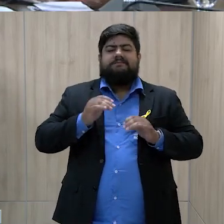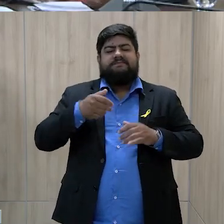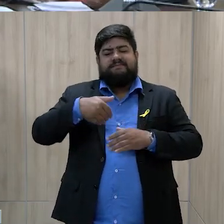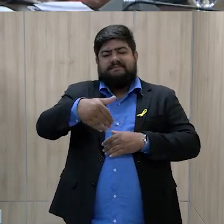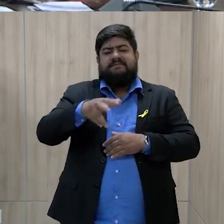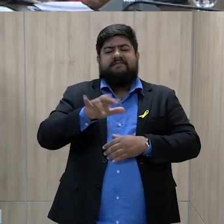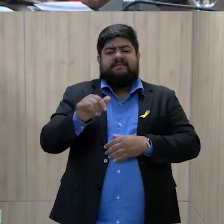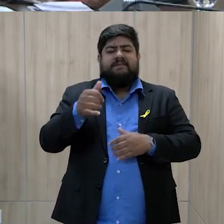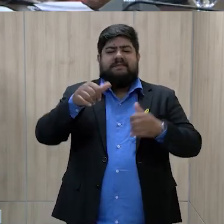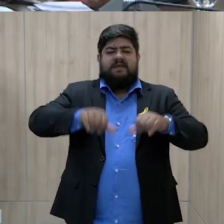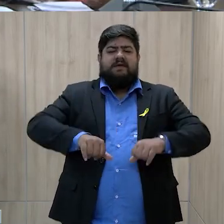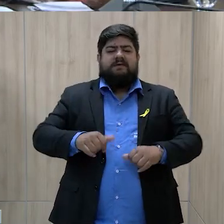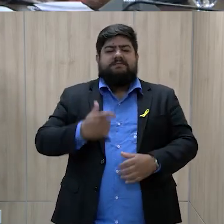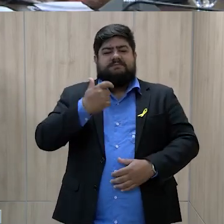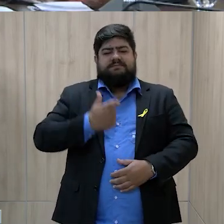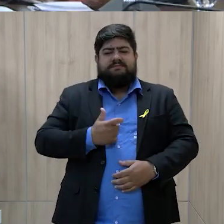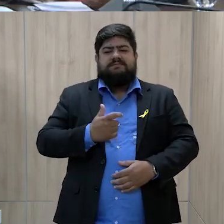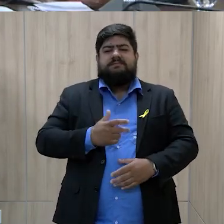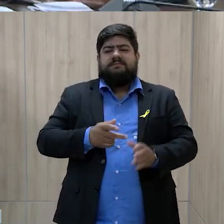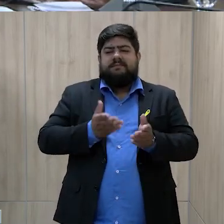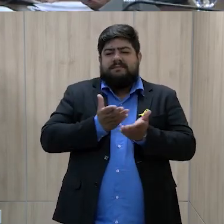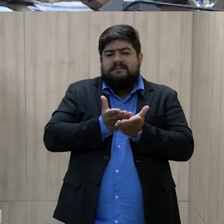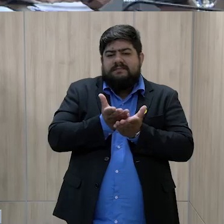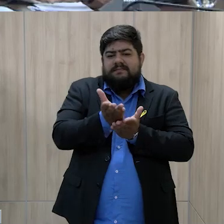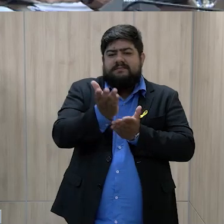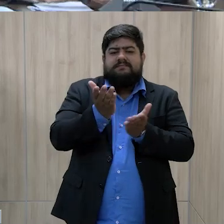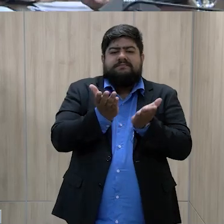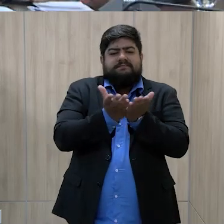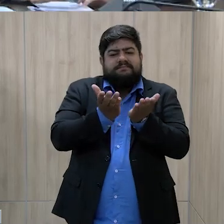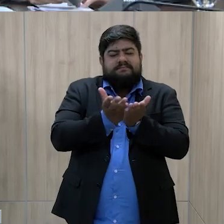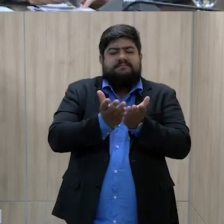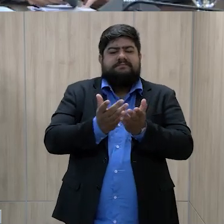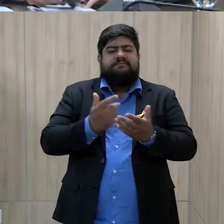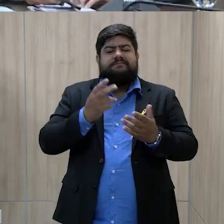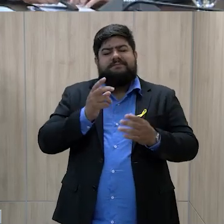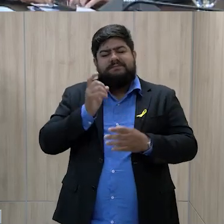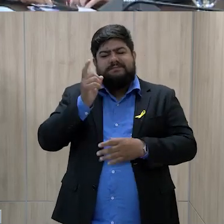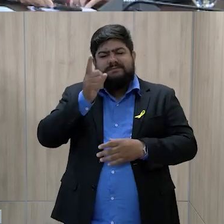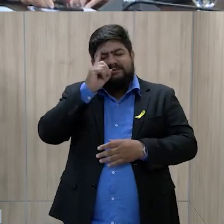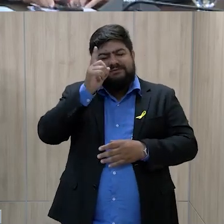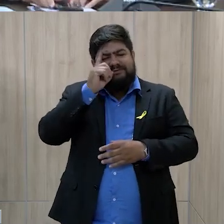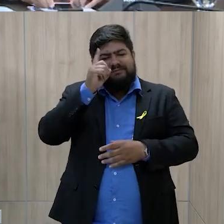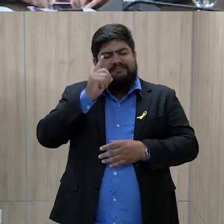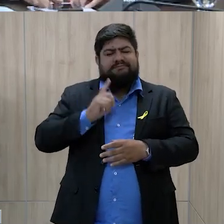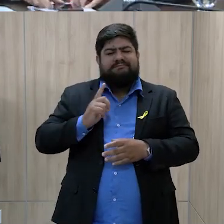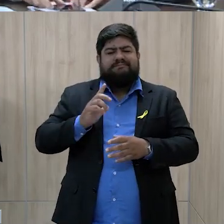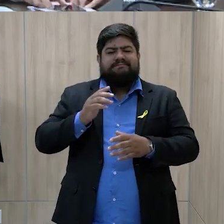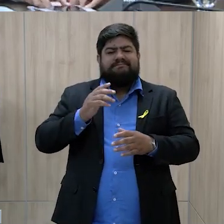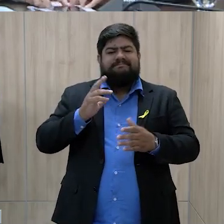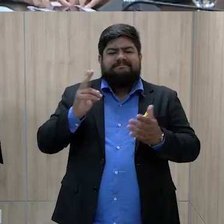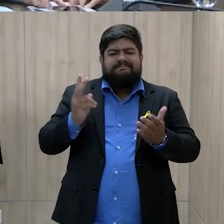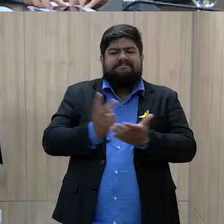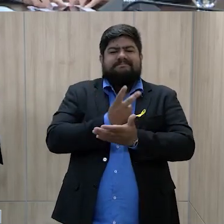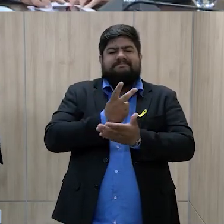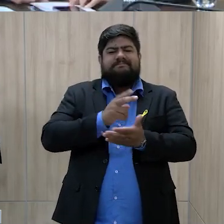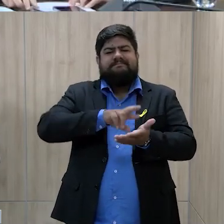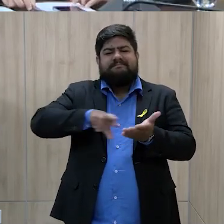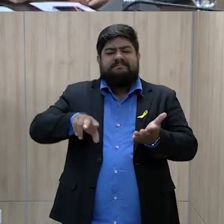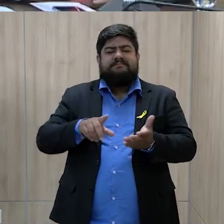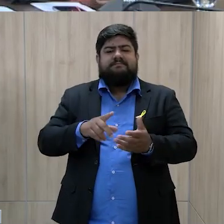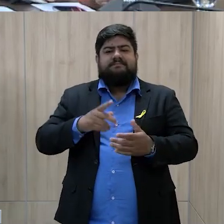é só piorar como Cristão que sou só cada dia e a cada acontecimento fico pensando